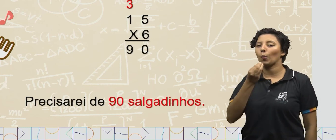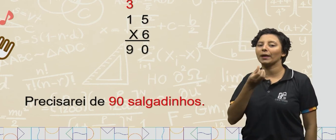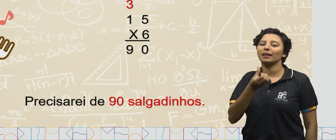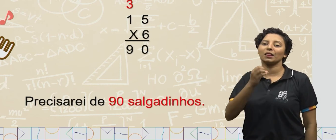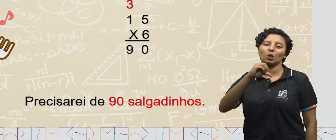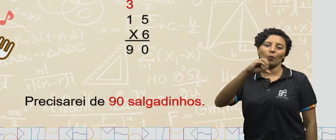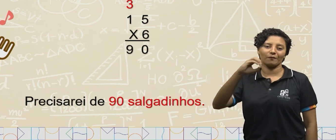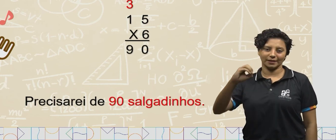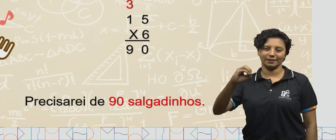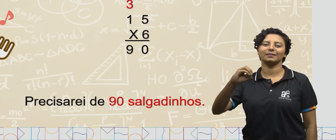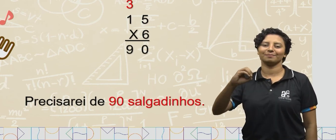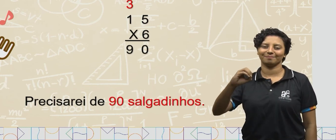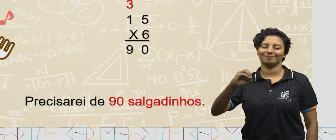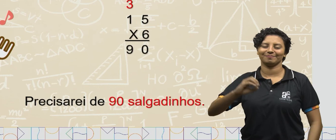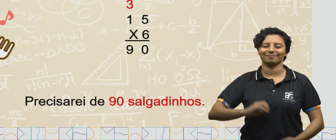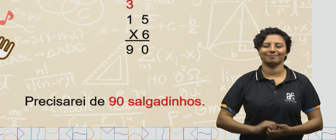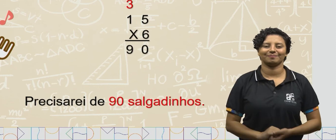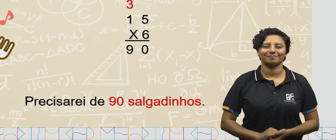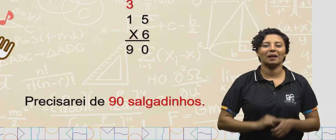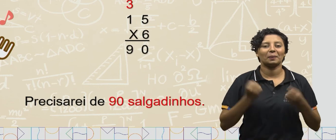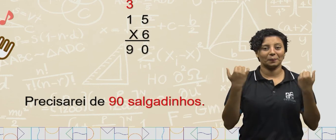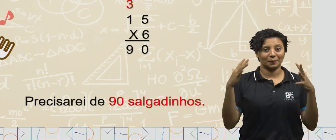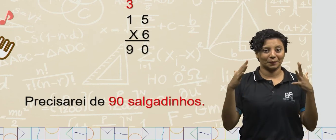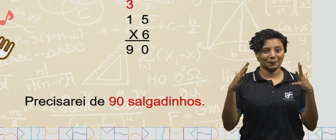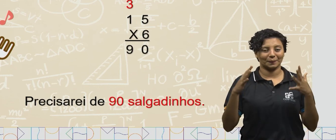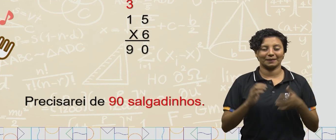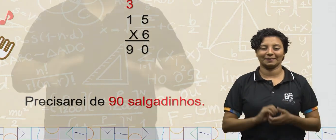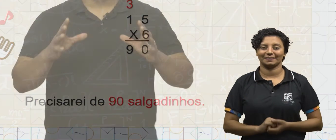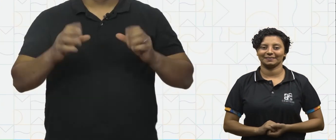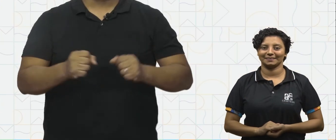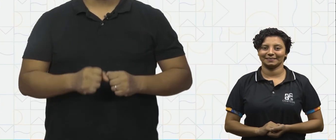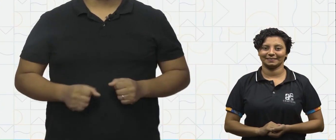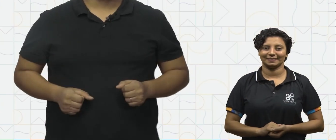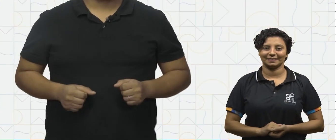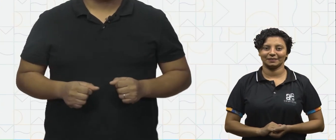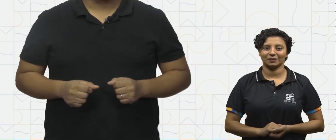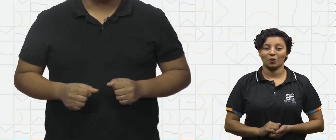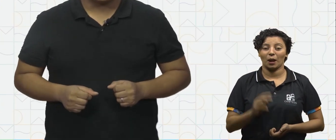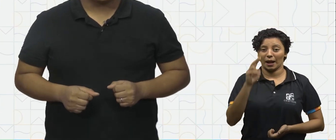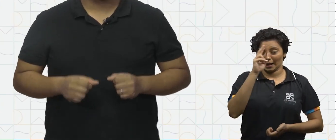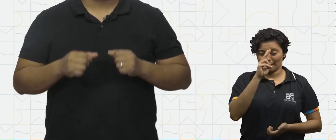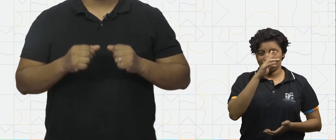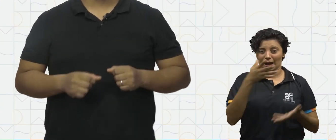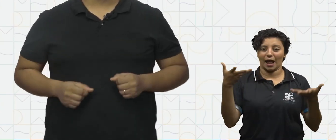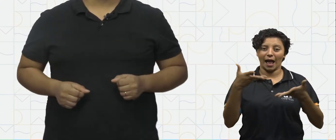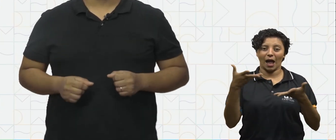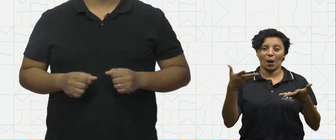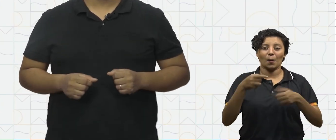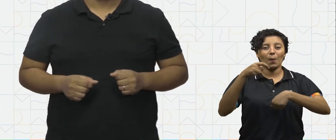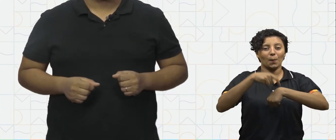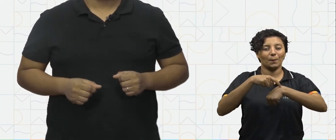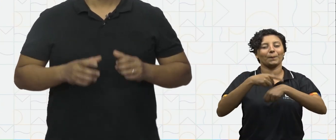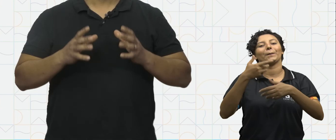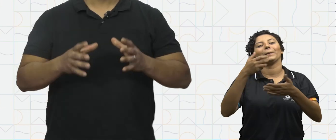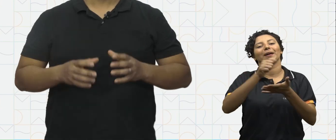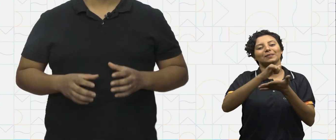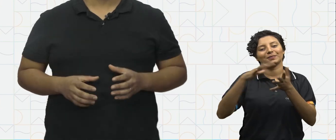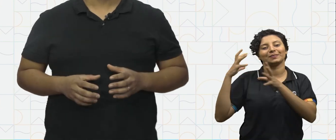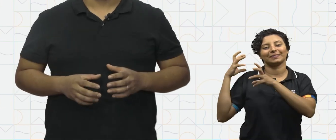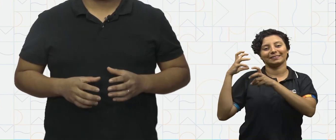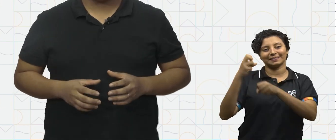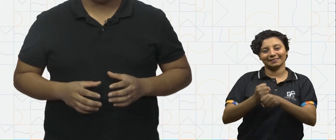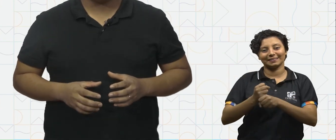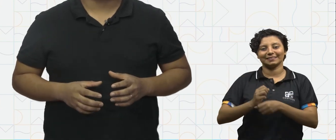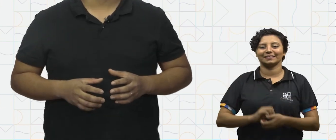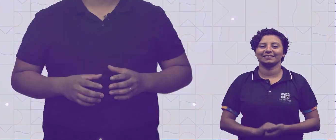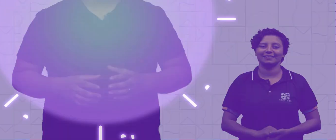comem 90 salgadinhos. Muito bem, parabéns! Vamos relembrar um pouco do que vimos na aula de hoje. Chegou